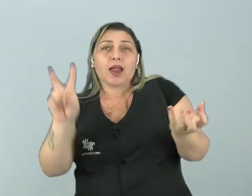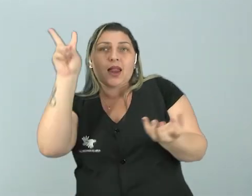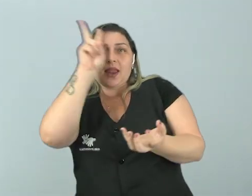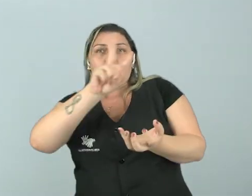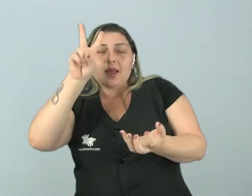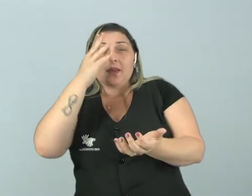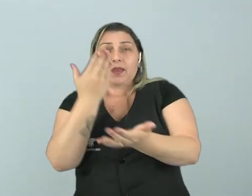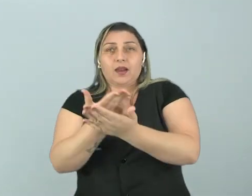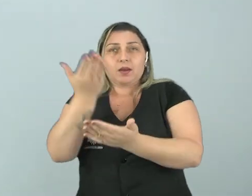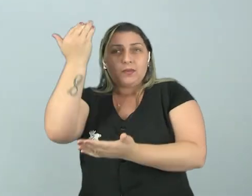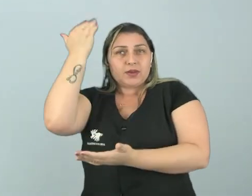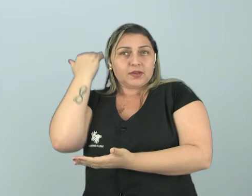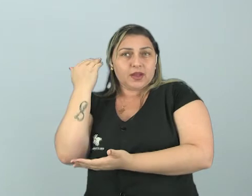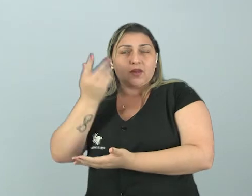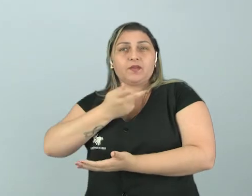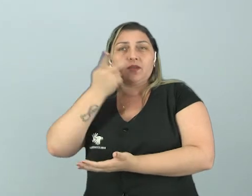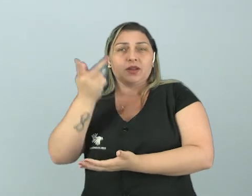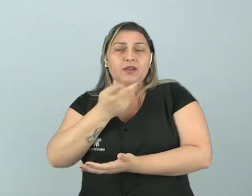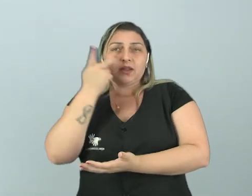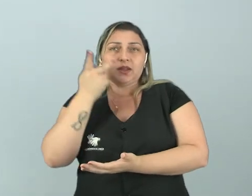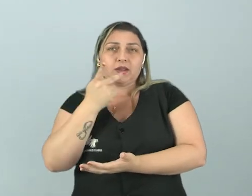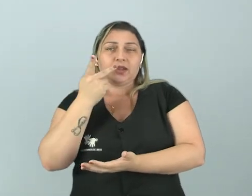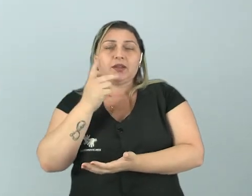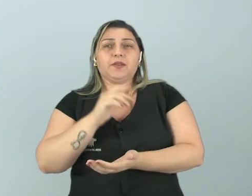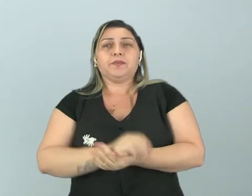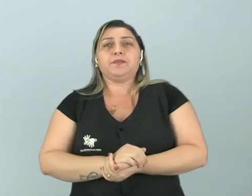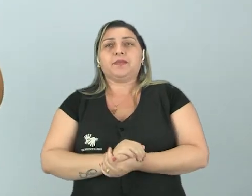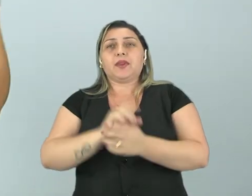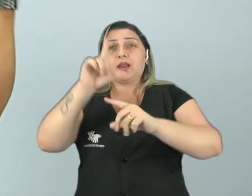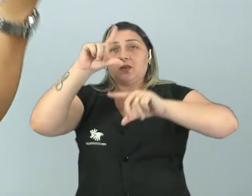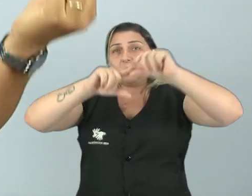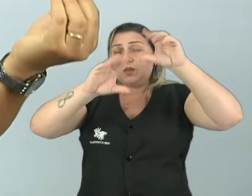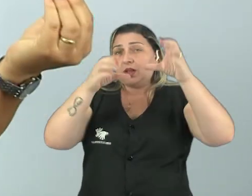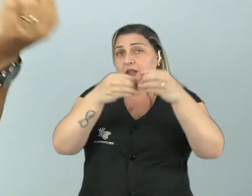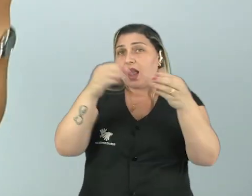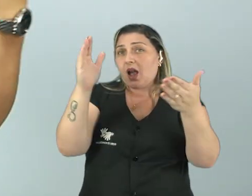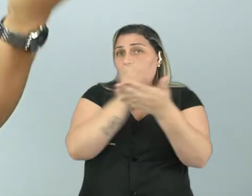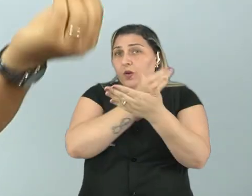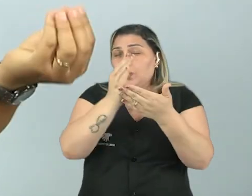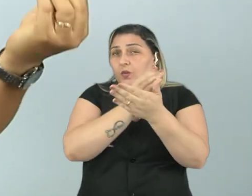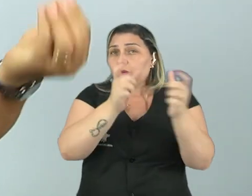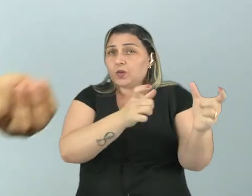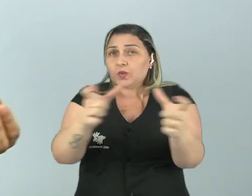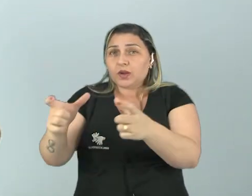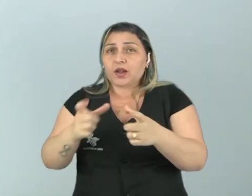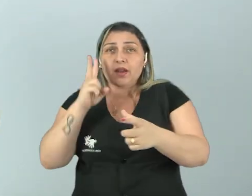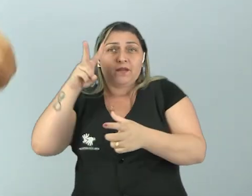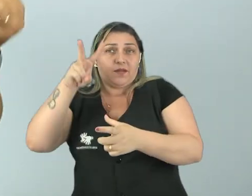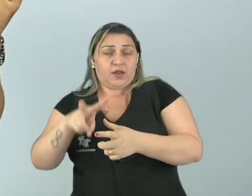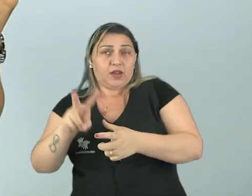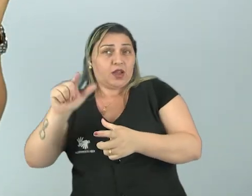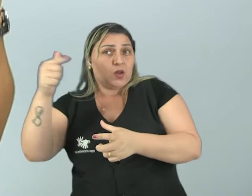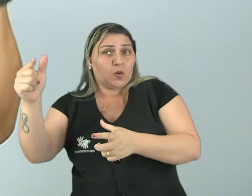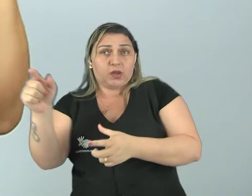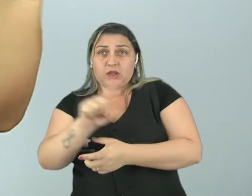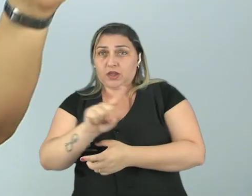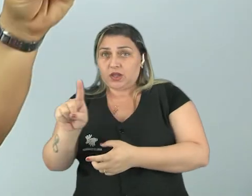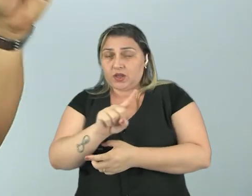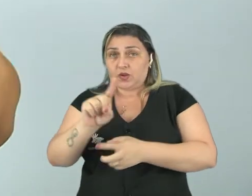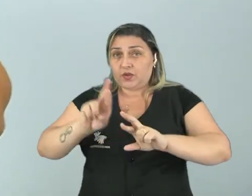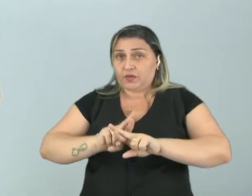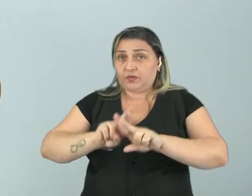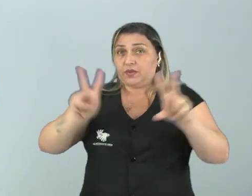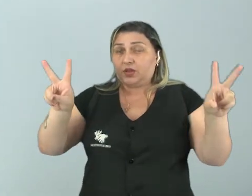Lembra que na aula passada também eu falei que as constelações em alguns lugares eram vistas,